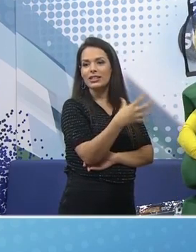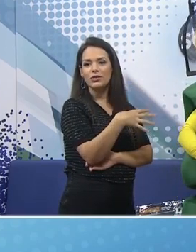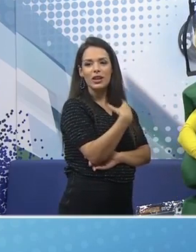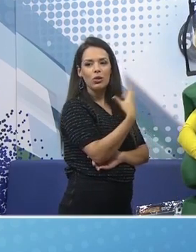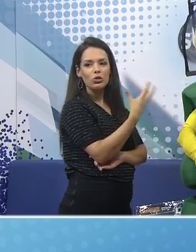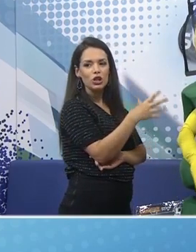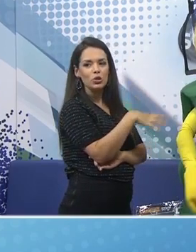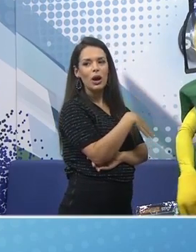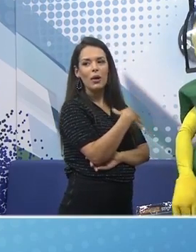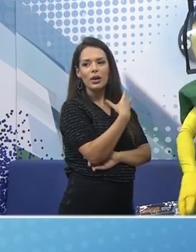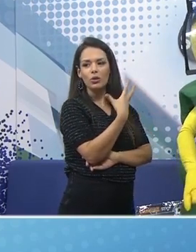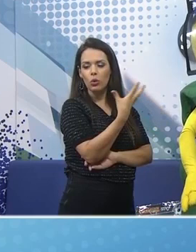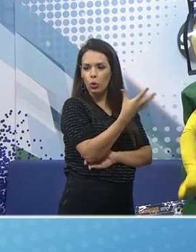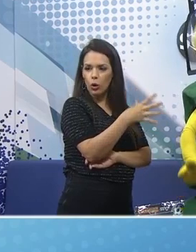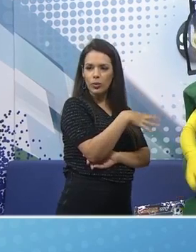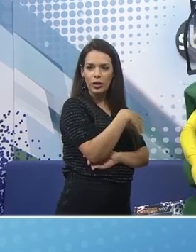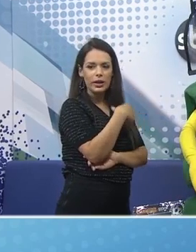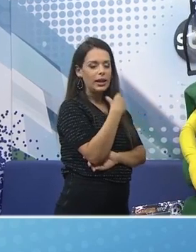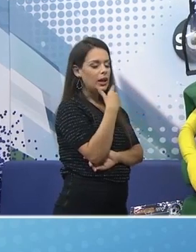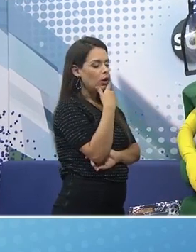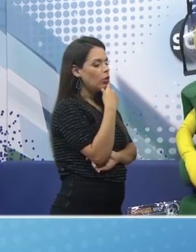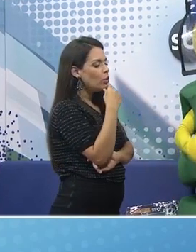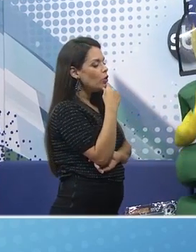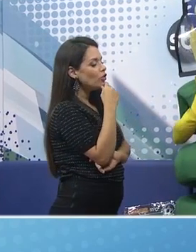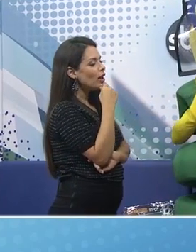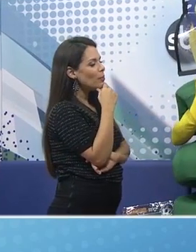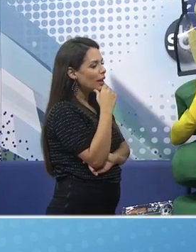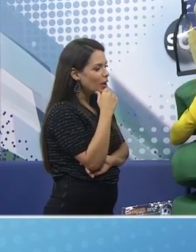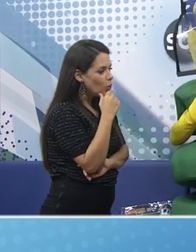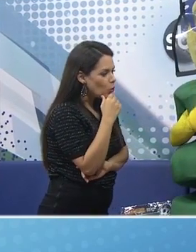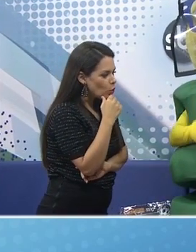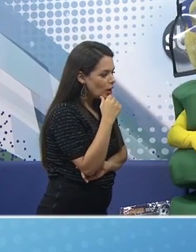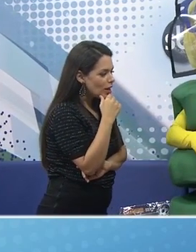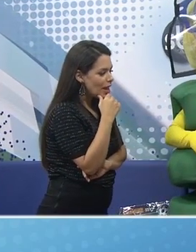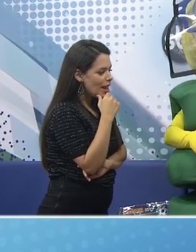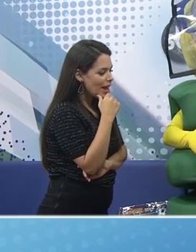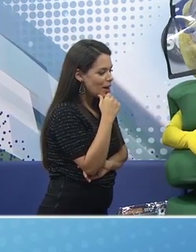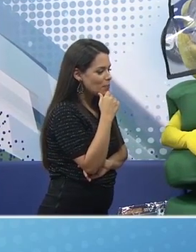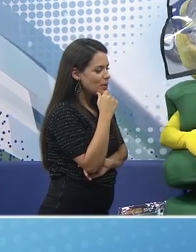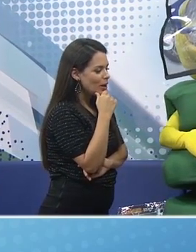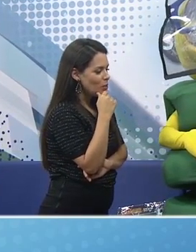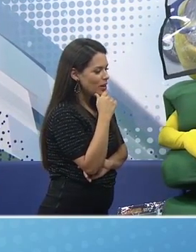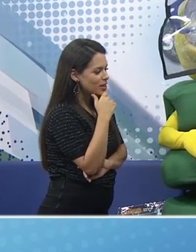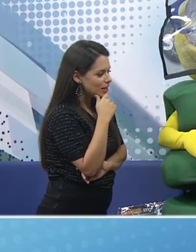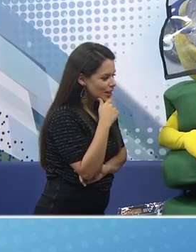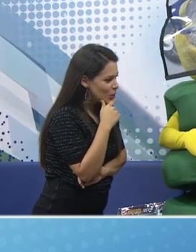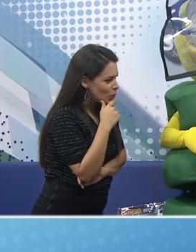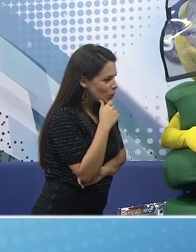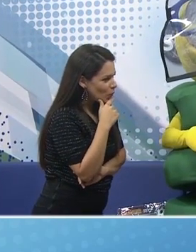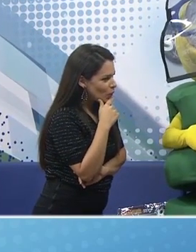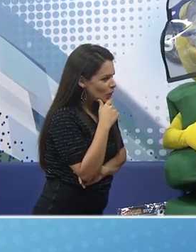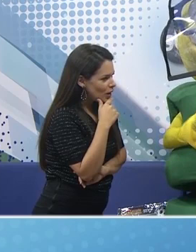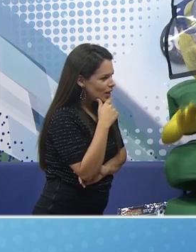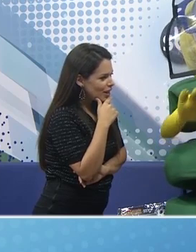tem que ver o gestual aqui, o corporal dele. O Flamengo é campeão